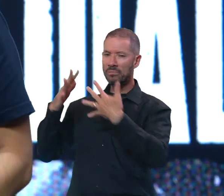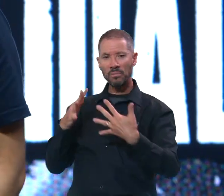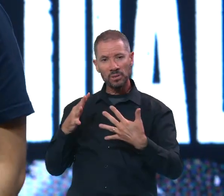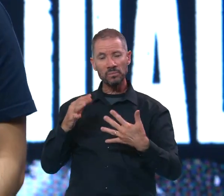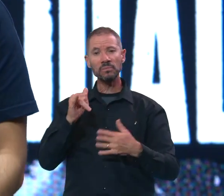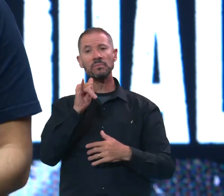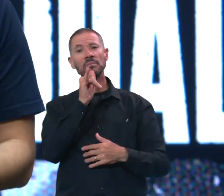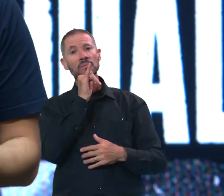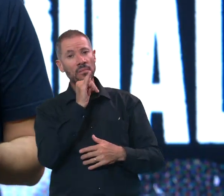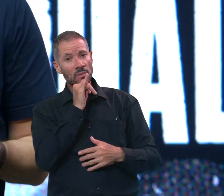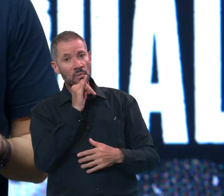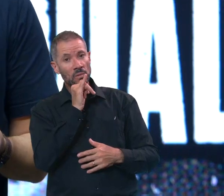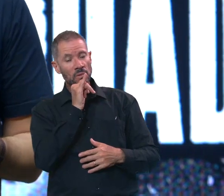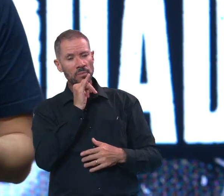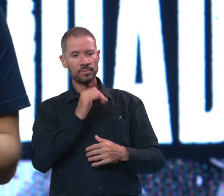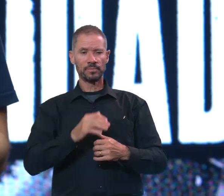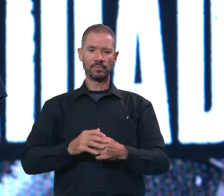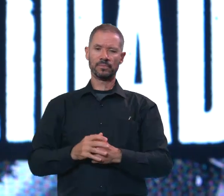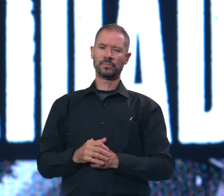ver um exemplo?